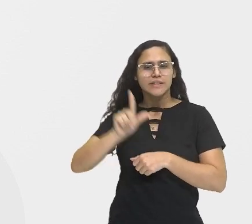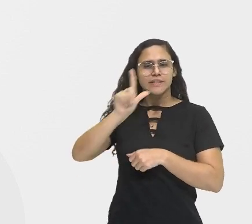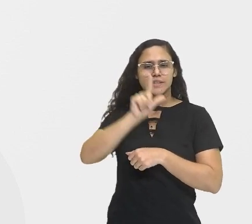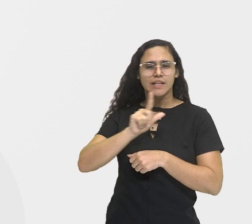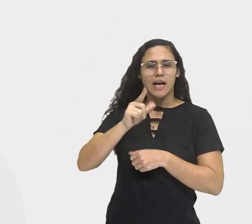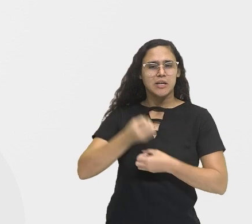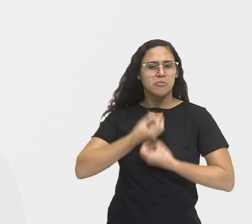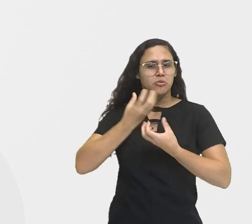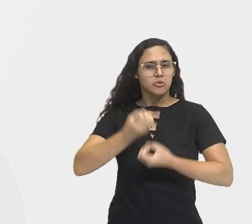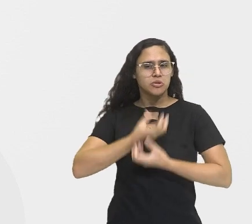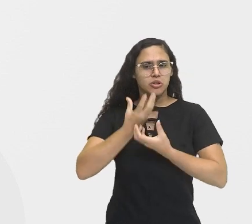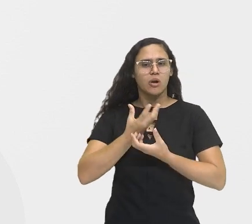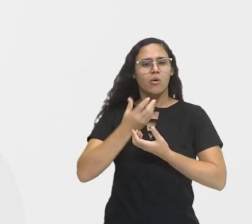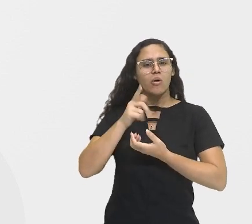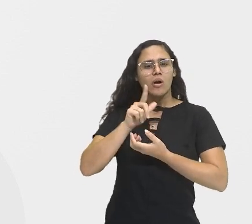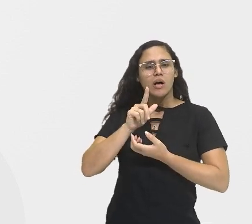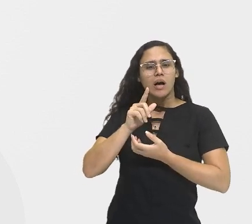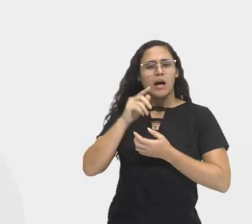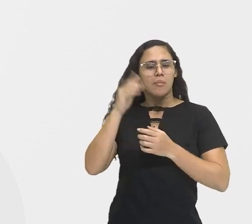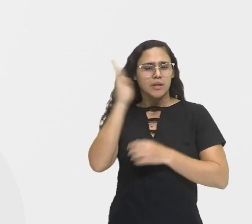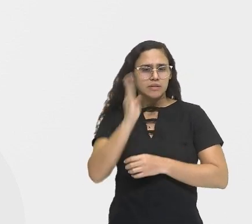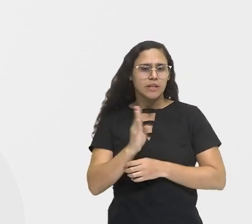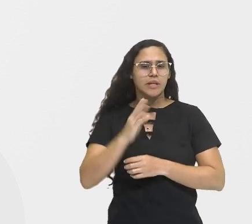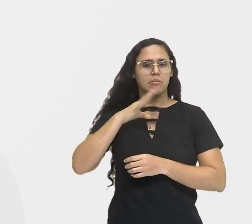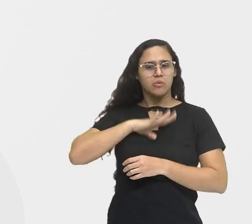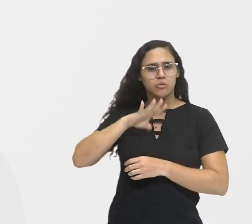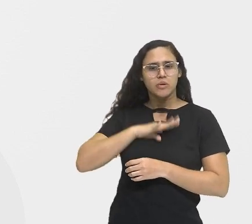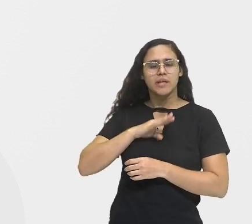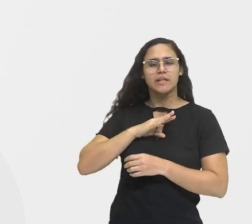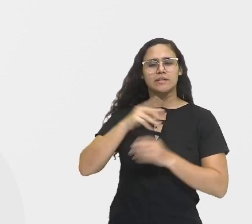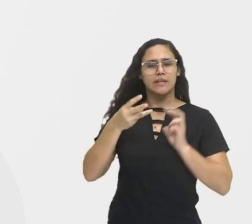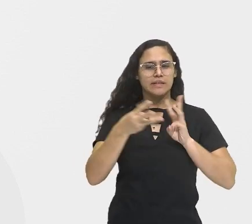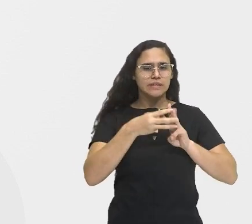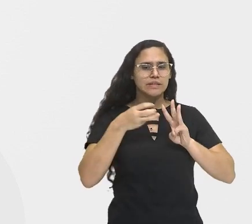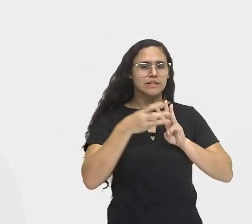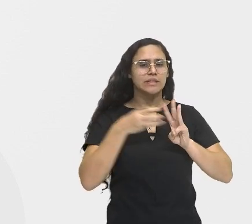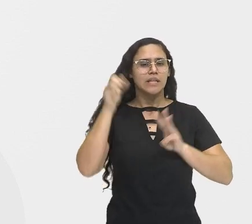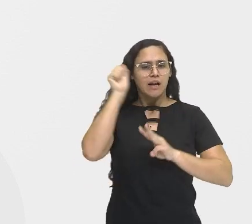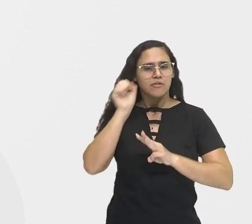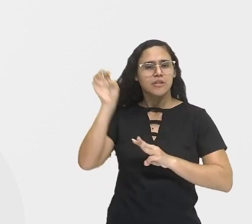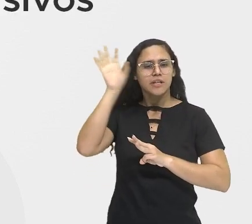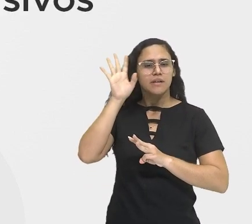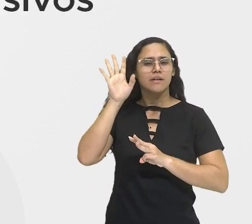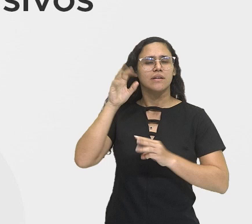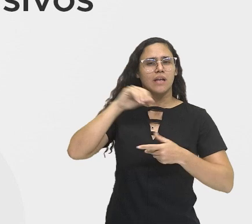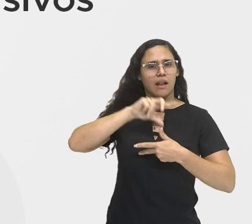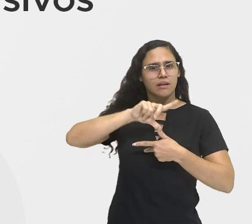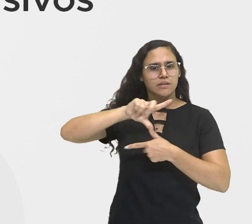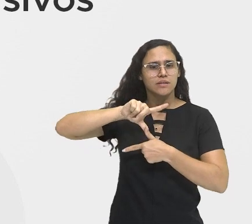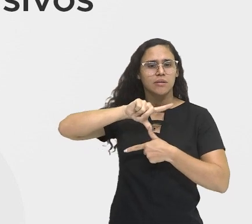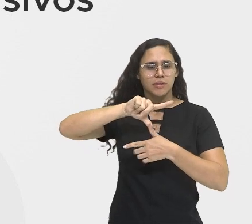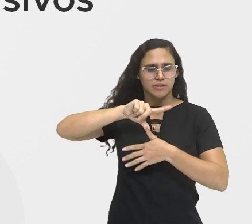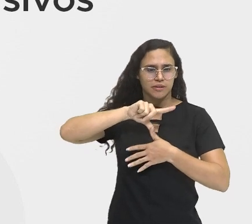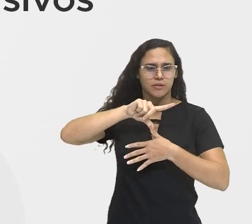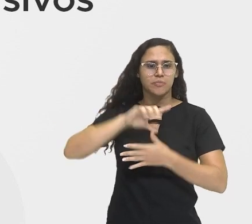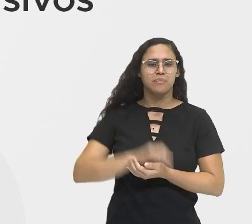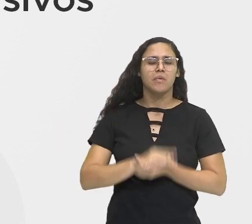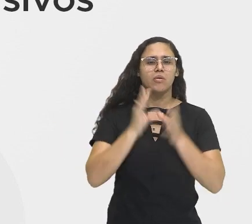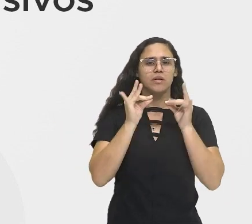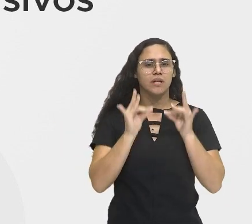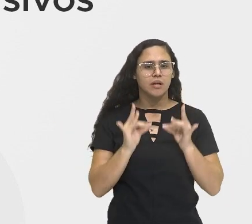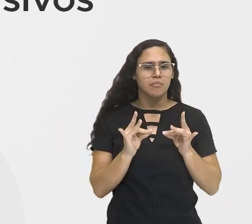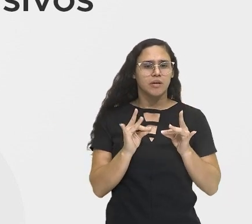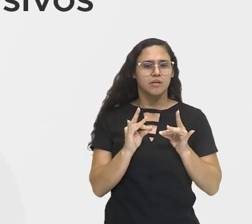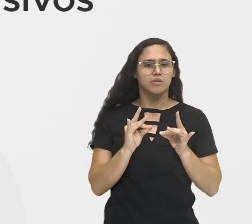brasileira, portuguesa, indígena, africana e latino-americana. Agora vamos conhecer o detalhamento,